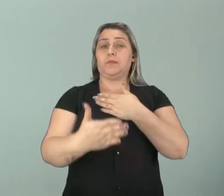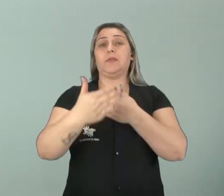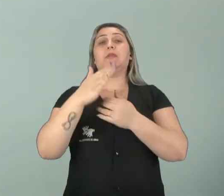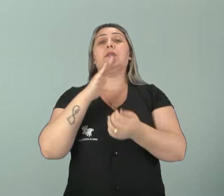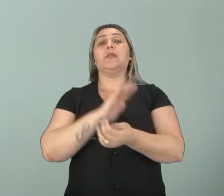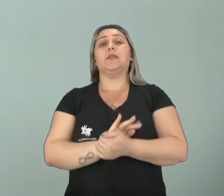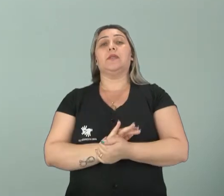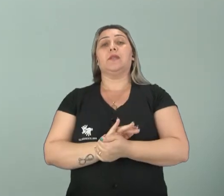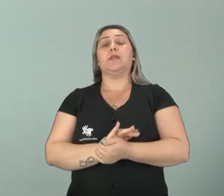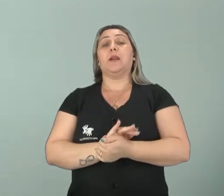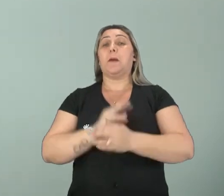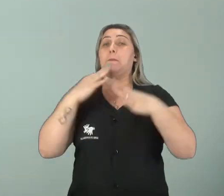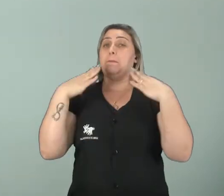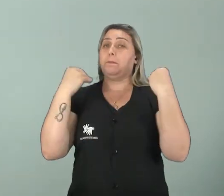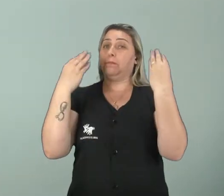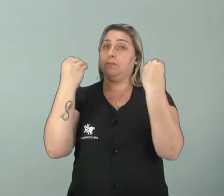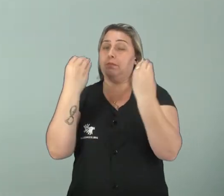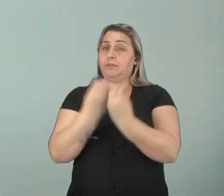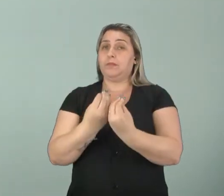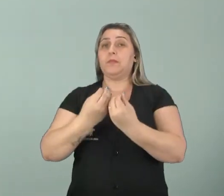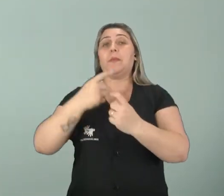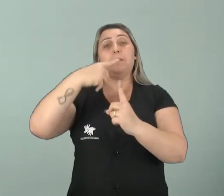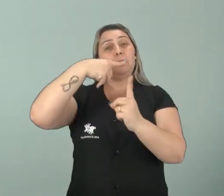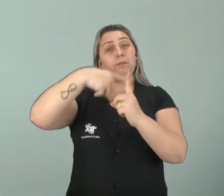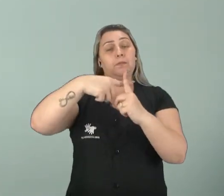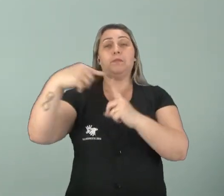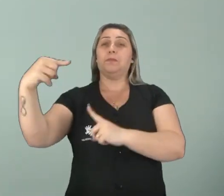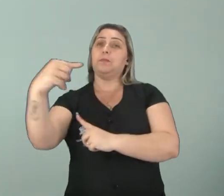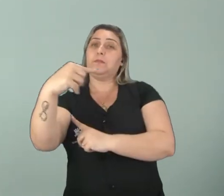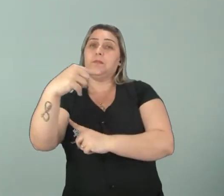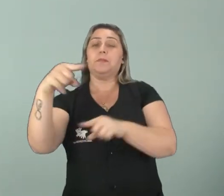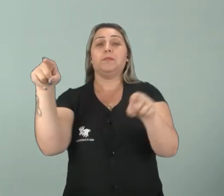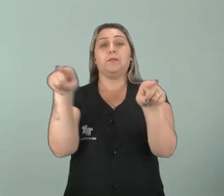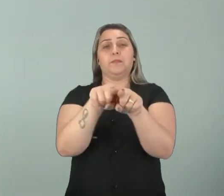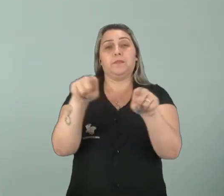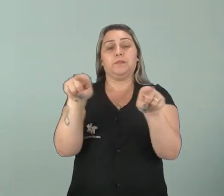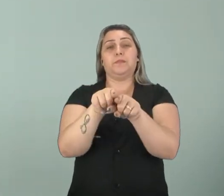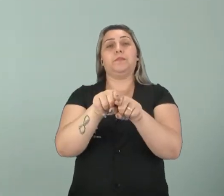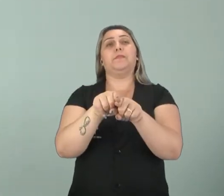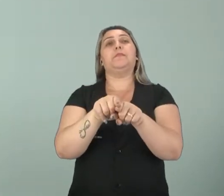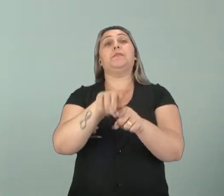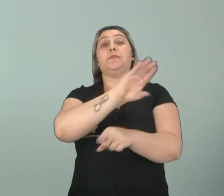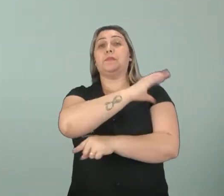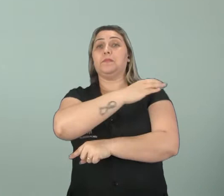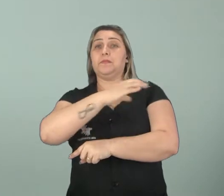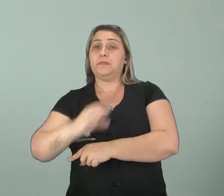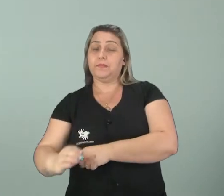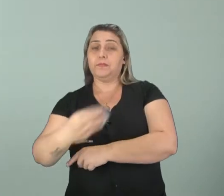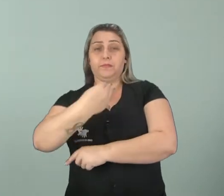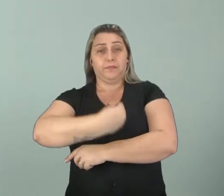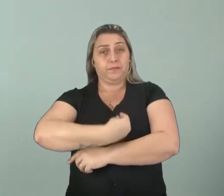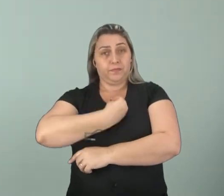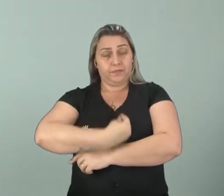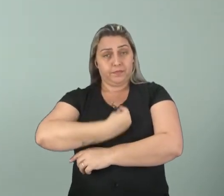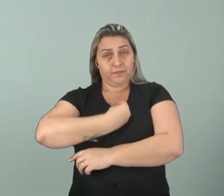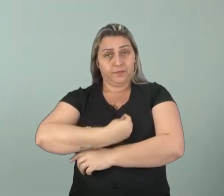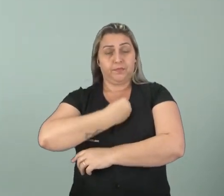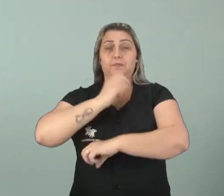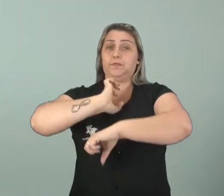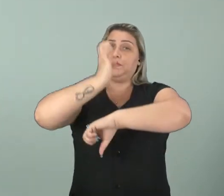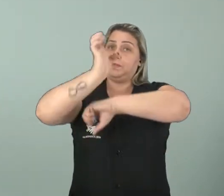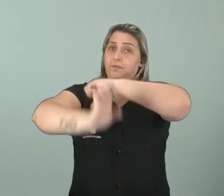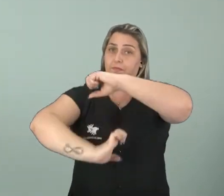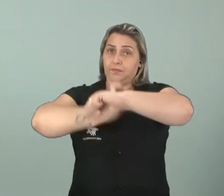que está lá naquela partícula, tanto na positiva quanto na negativa. Então a carga que está presente no